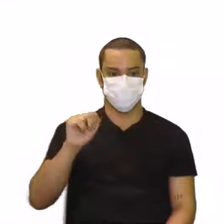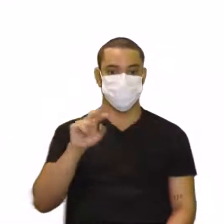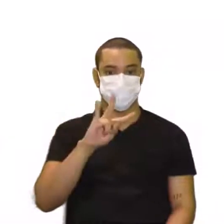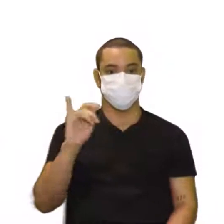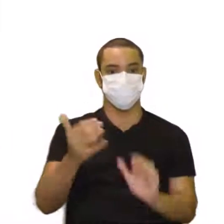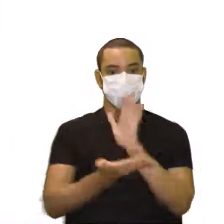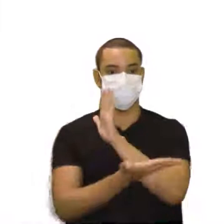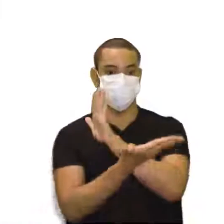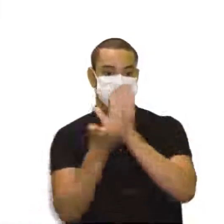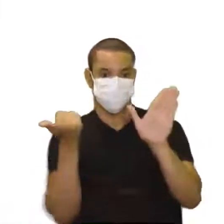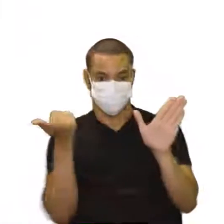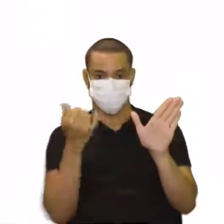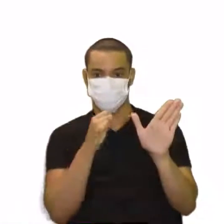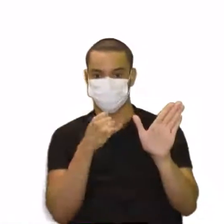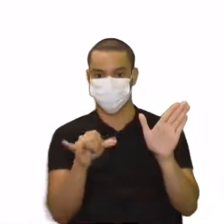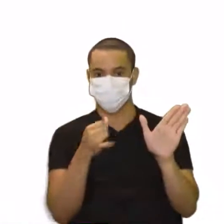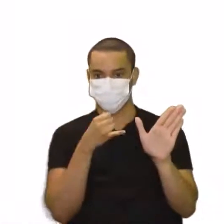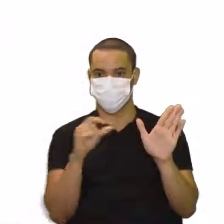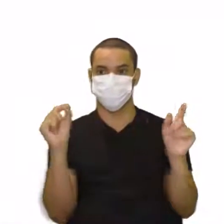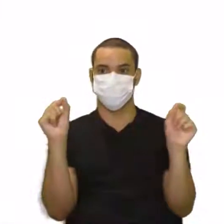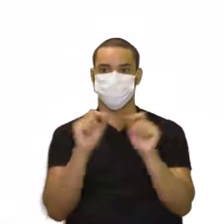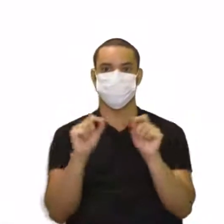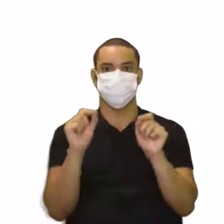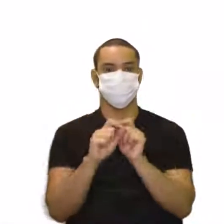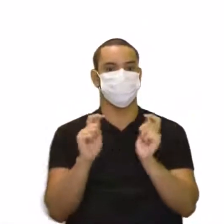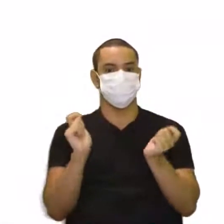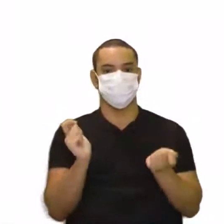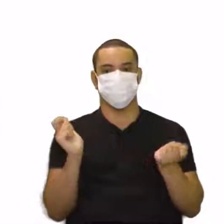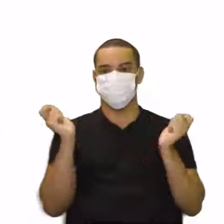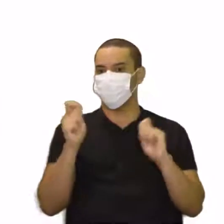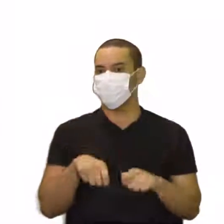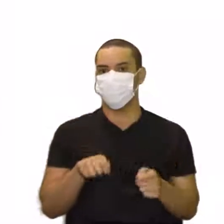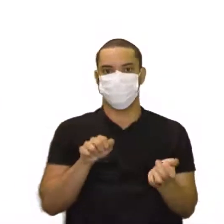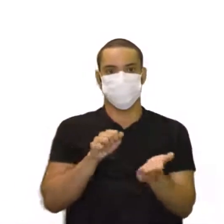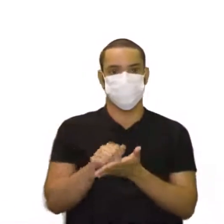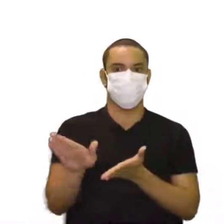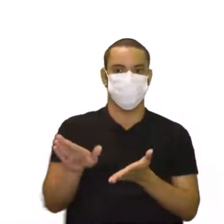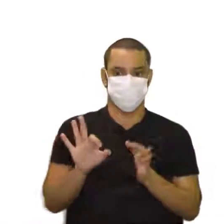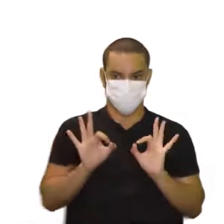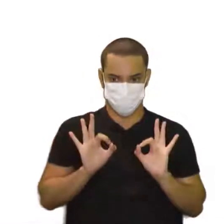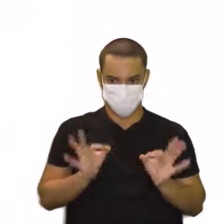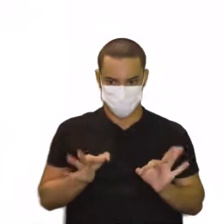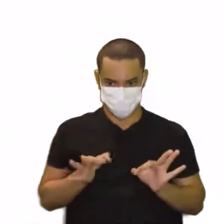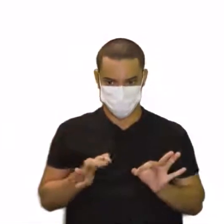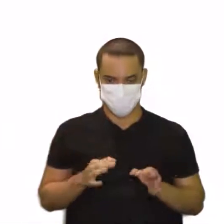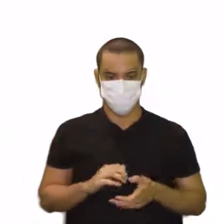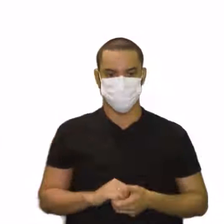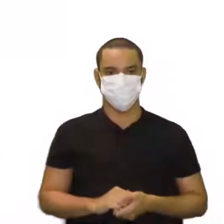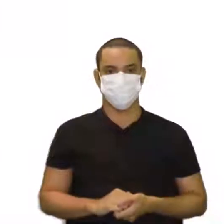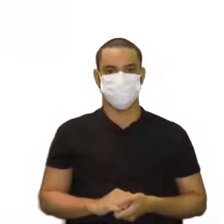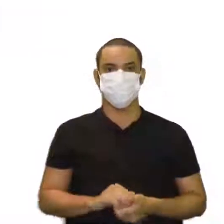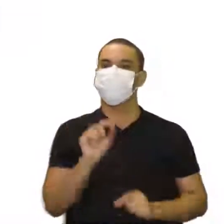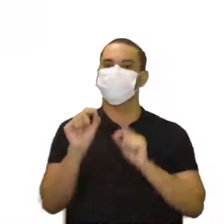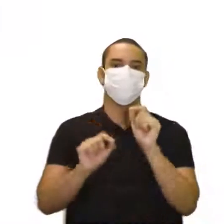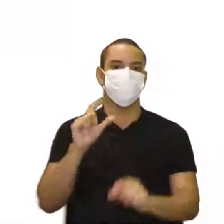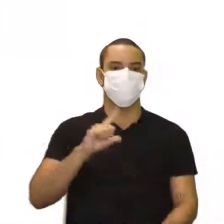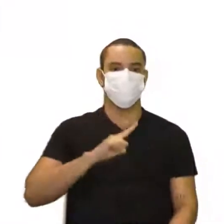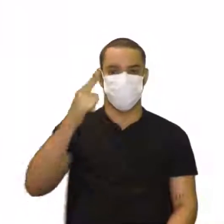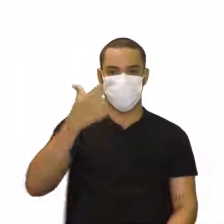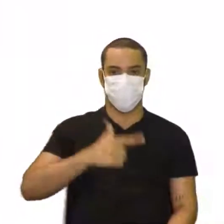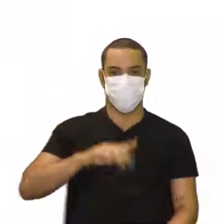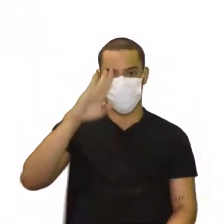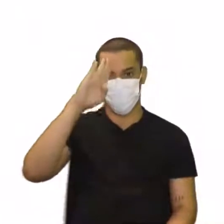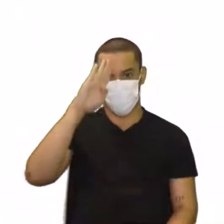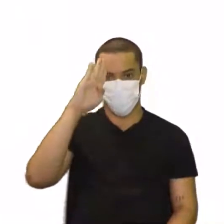essa corrente induzida aí para poder mandar para algum lugar, ok? O que nós temos mais aqui como os